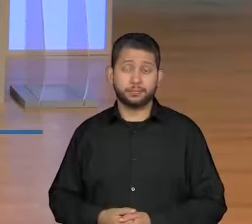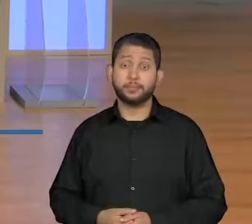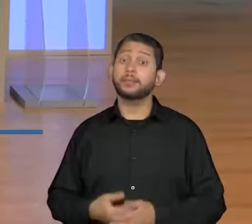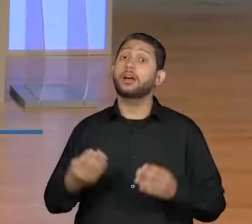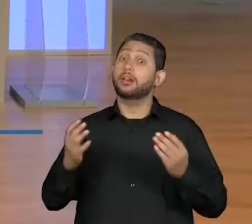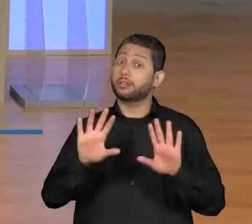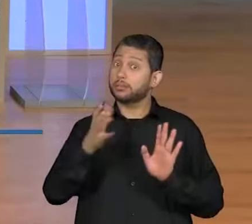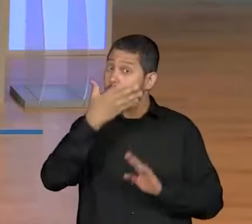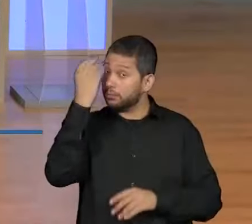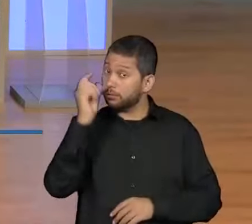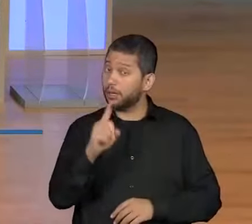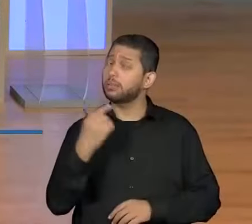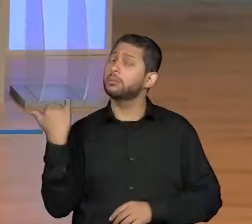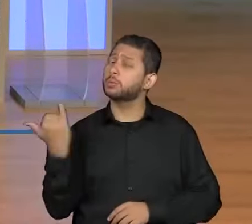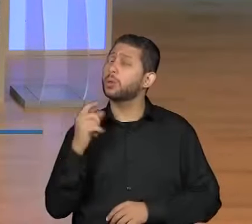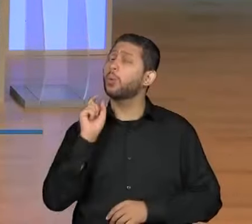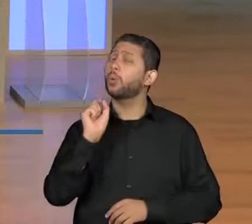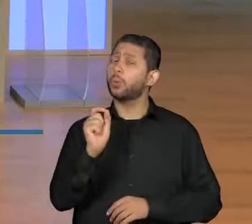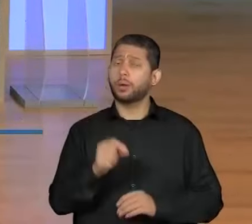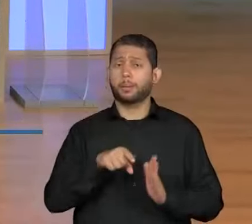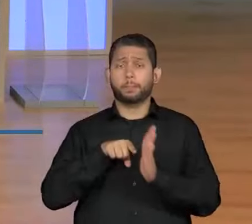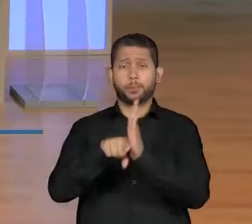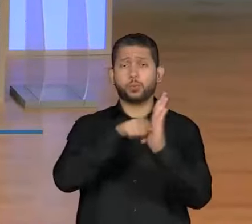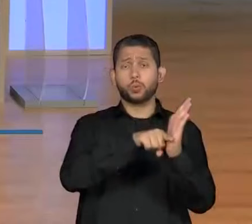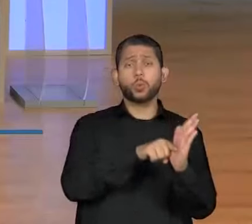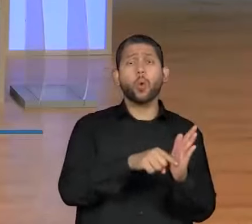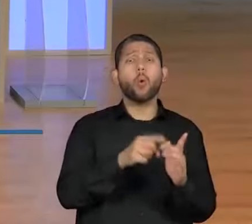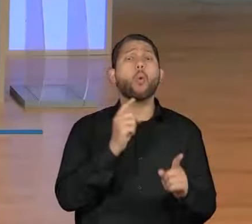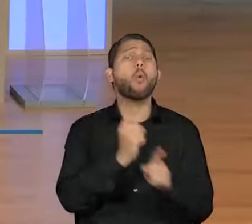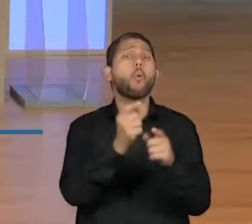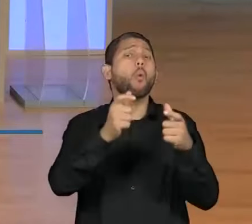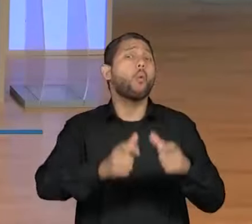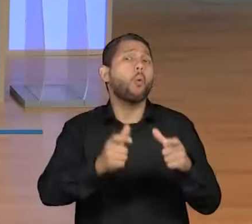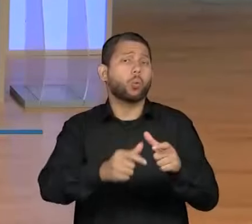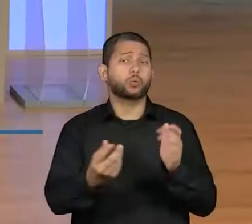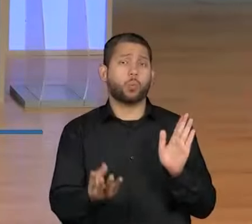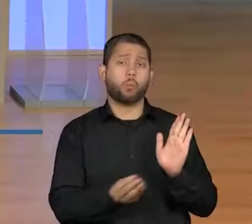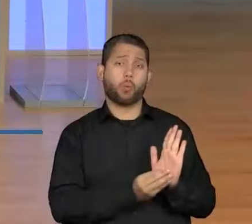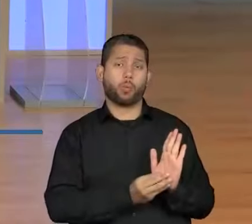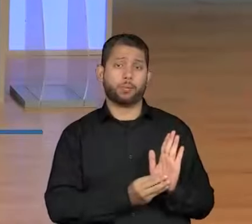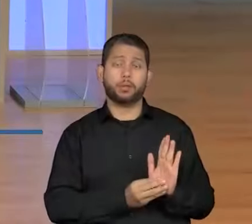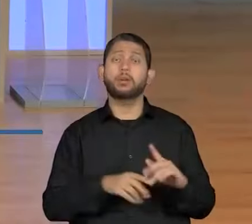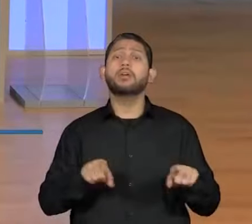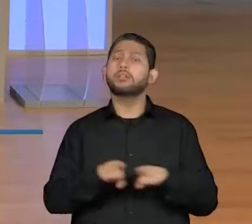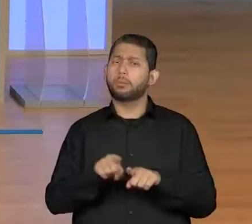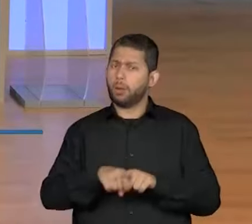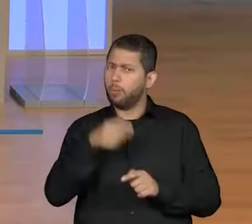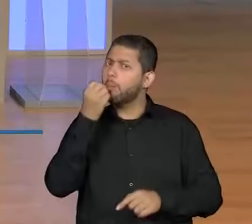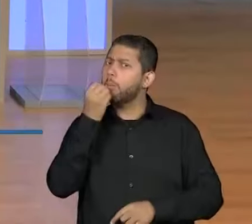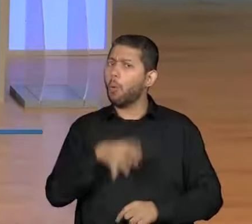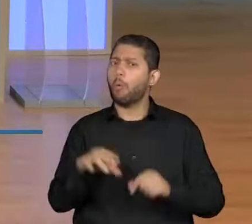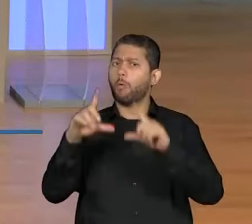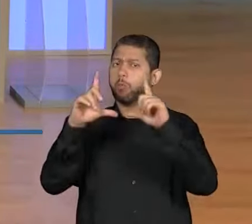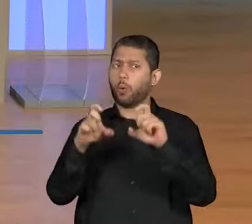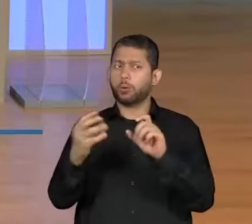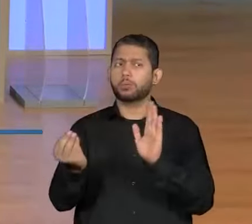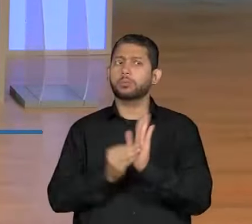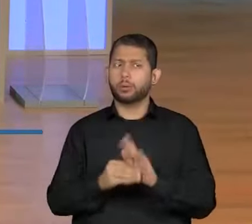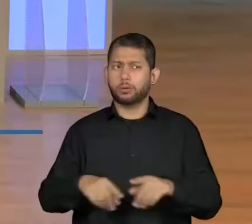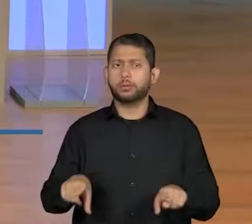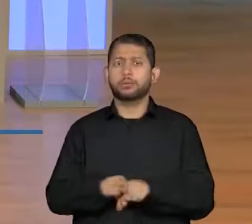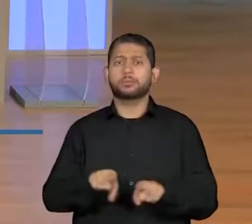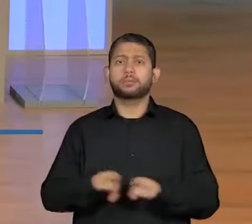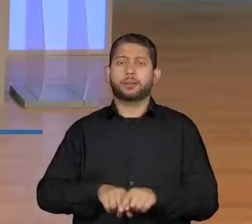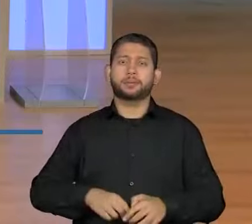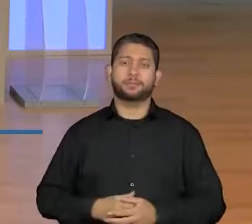fontes usadas na pesquisa e, claro, as fotografias, porque uma imagem fala mais que 1000 palavras. Verdade. Mas, olha,